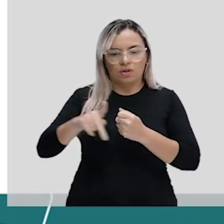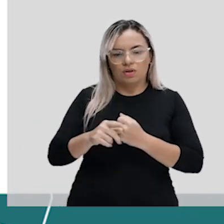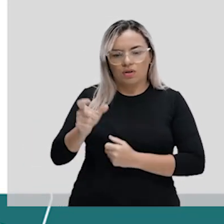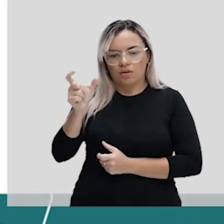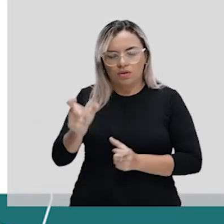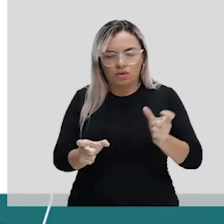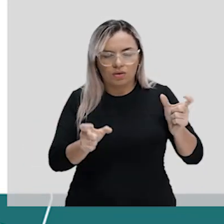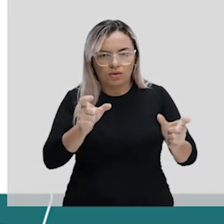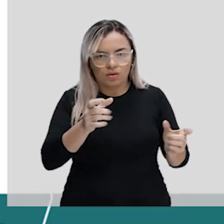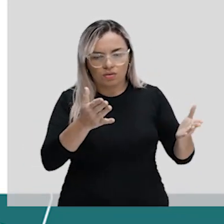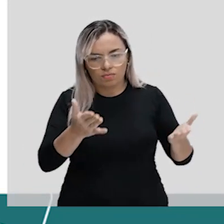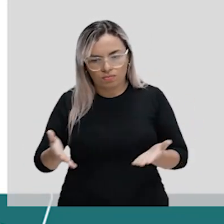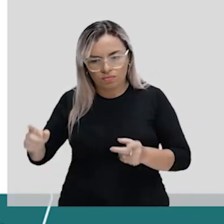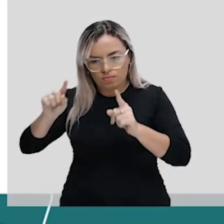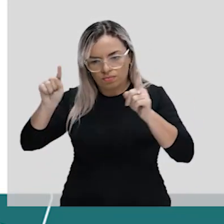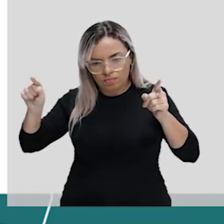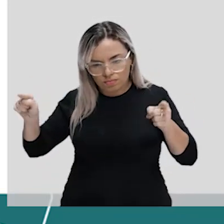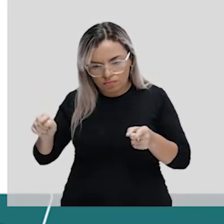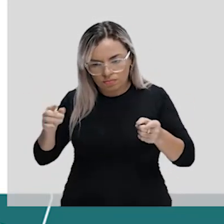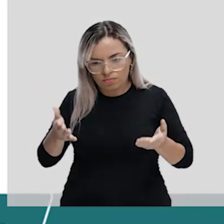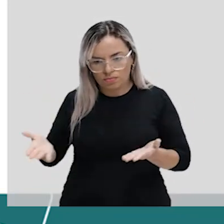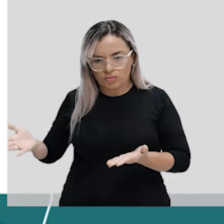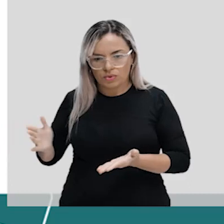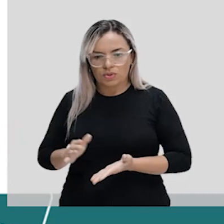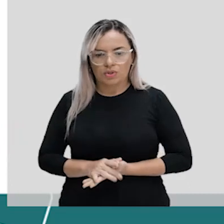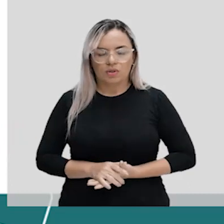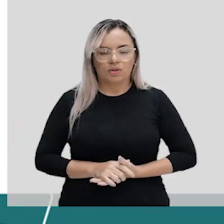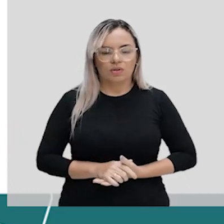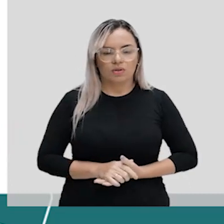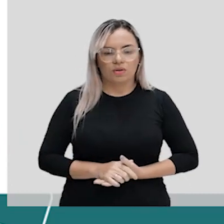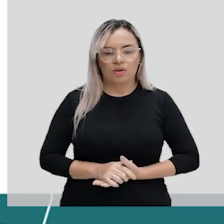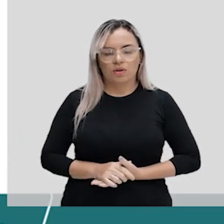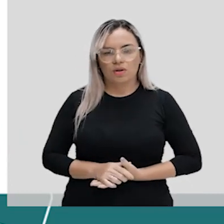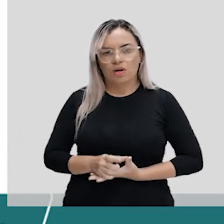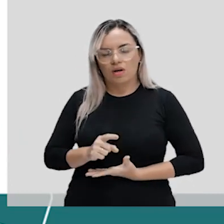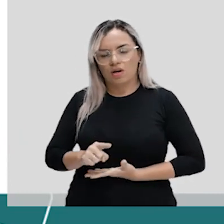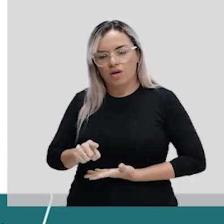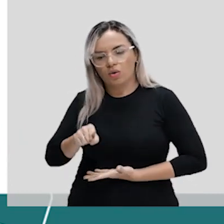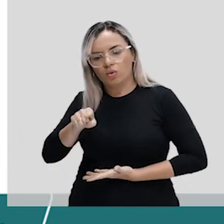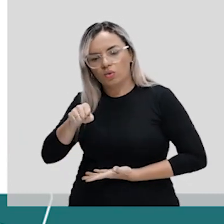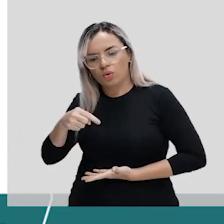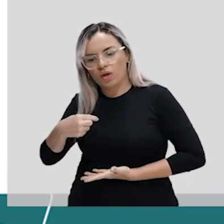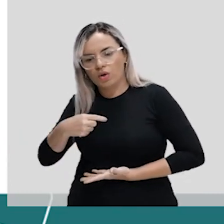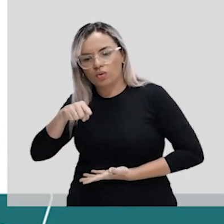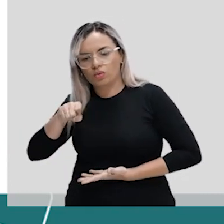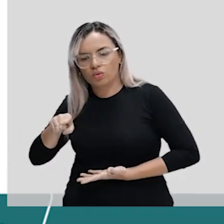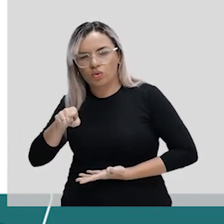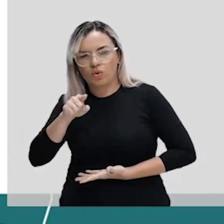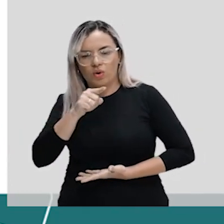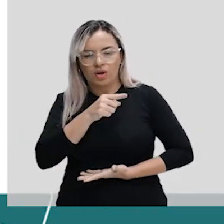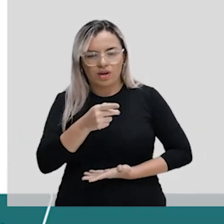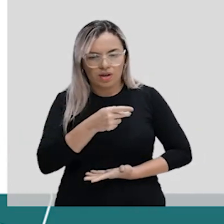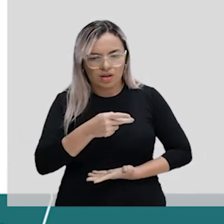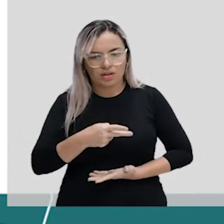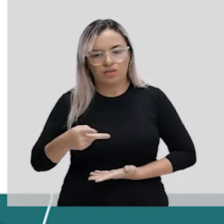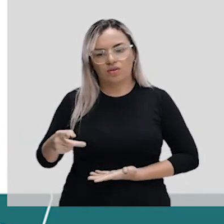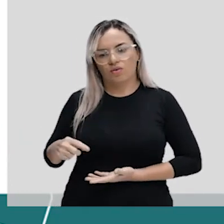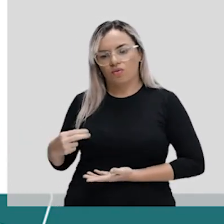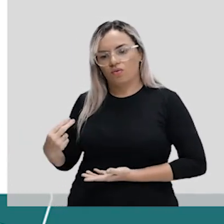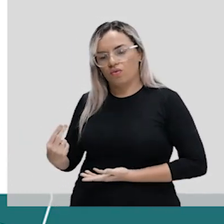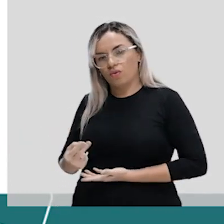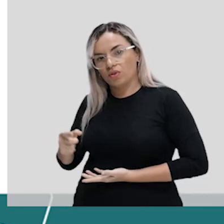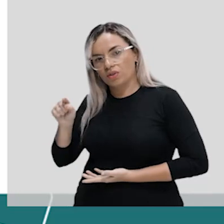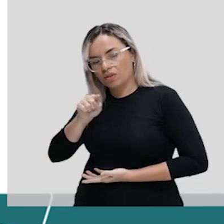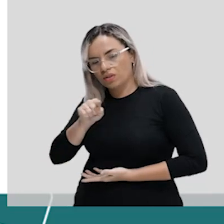pessoais: eu, tu, ele, nós, vós, eles, tá? Aqui eu tenho mais o você e vocês. Entra, que é